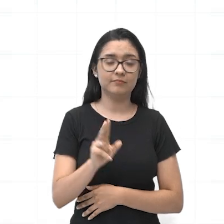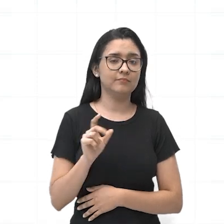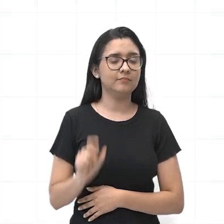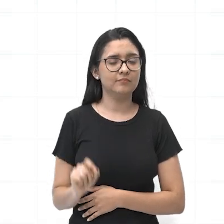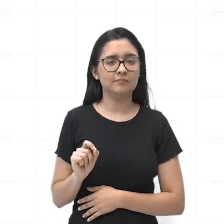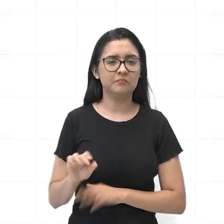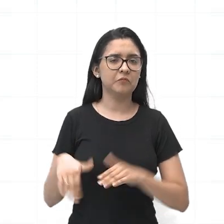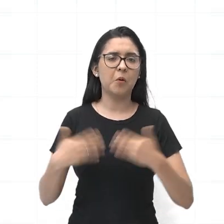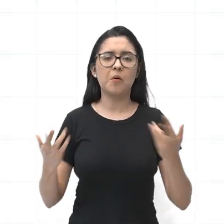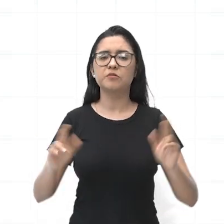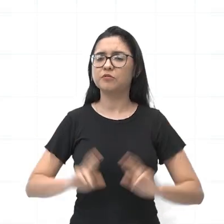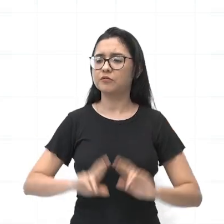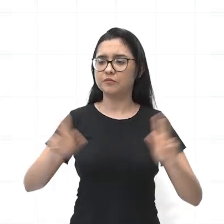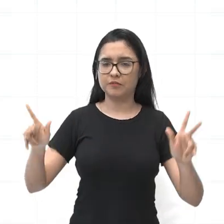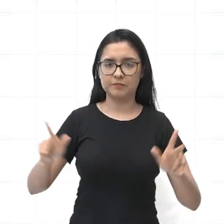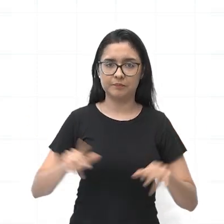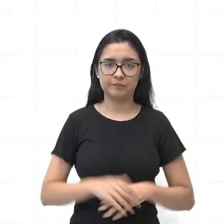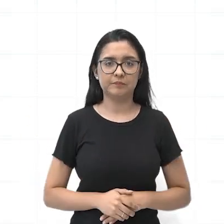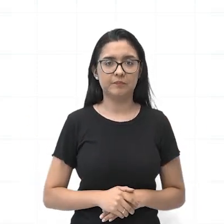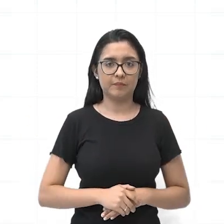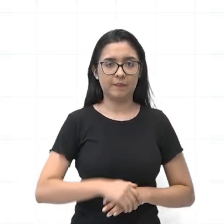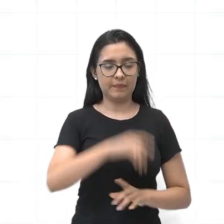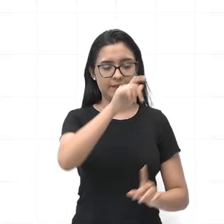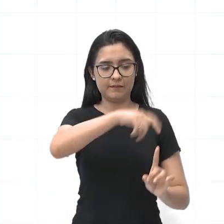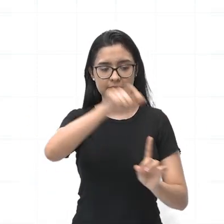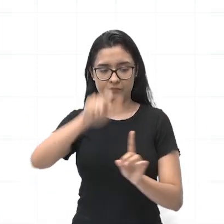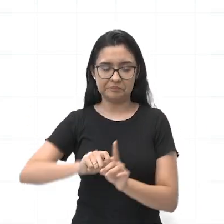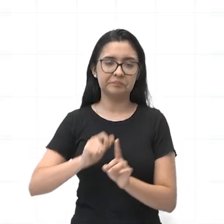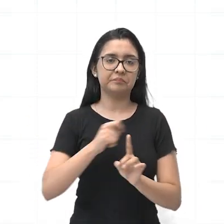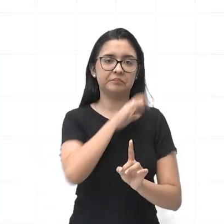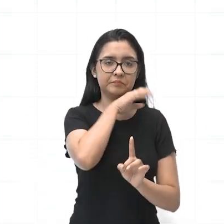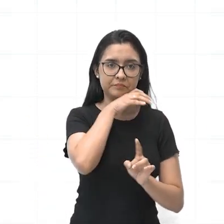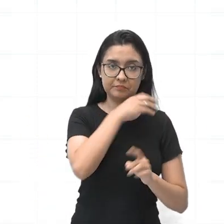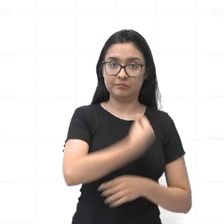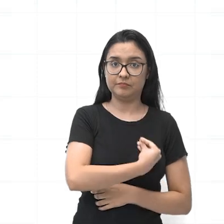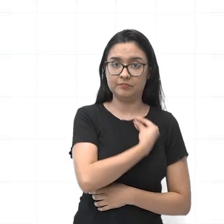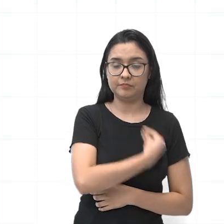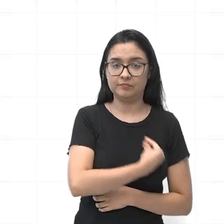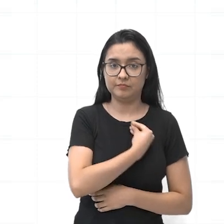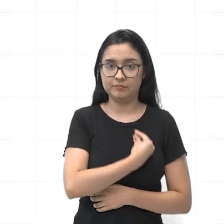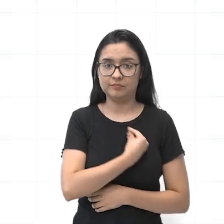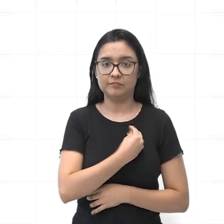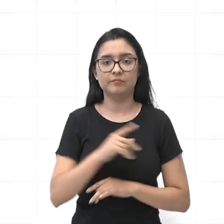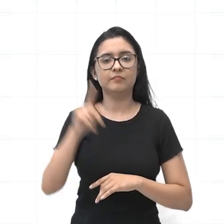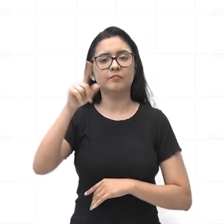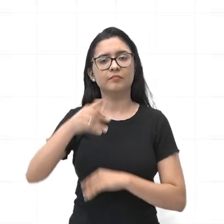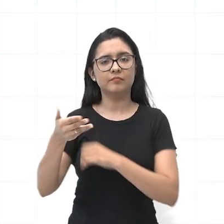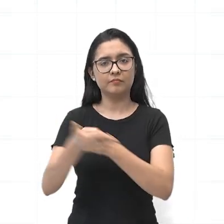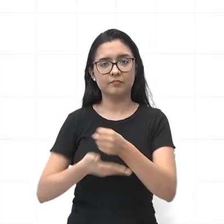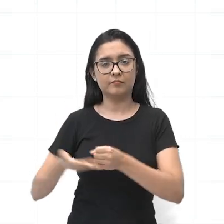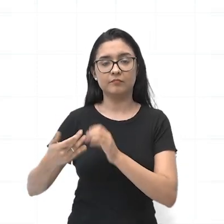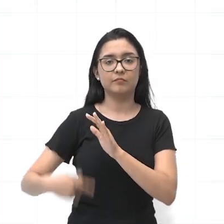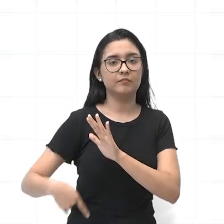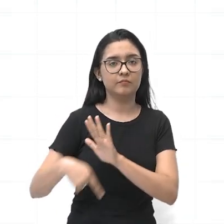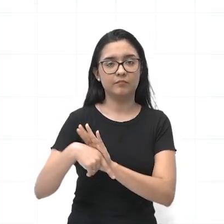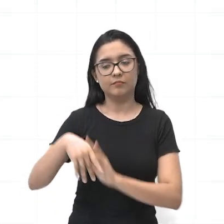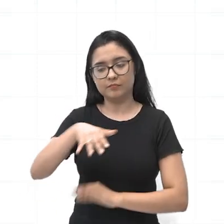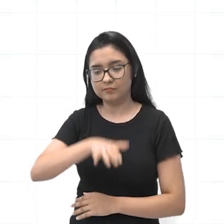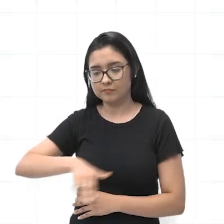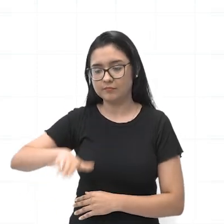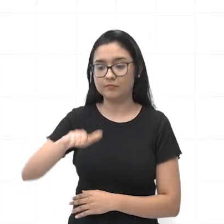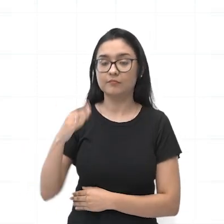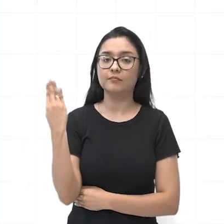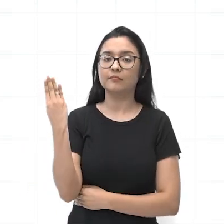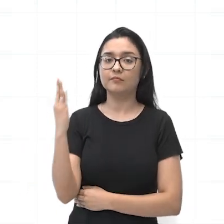O que diferencia os seres vivos dos objetos inanimados é um dos pilares da biologia